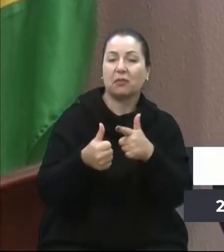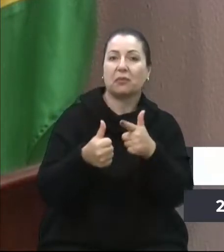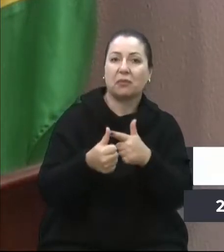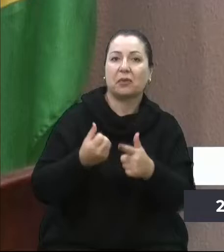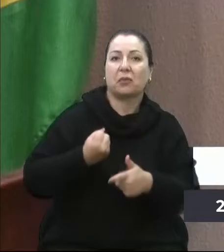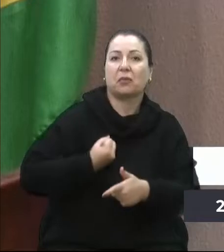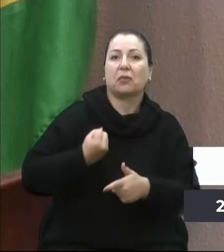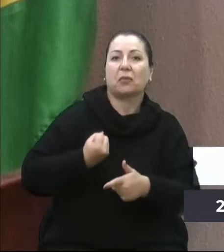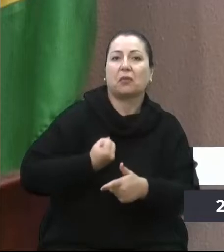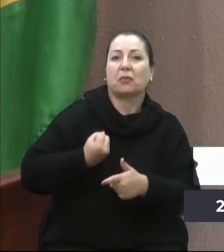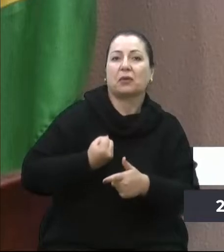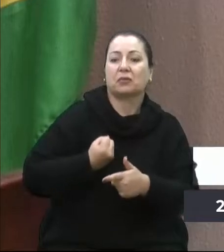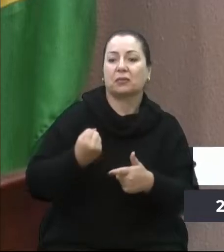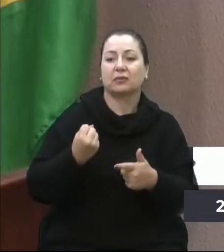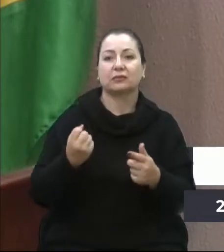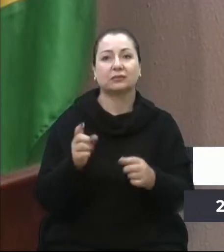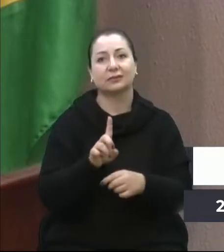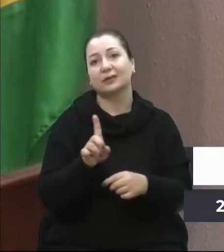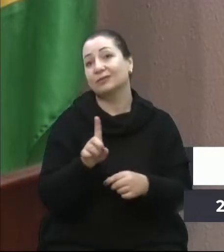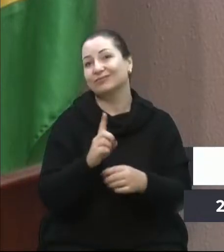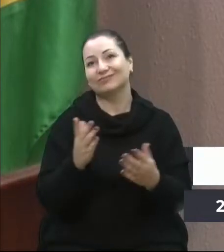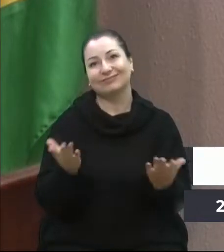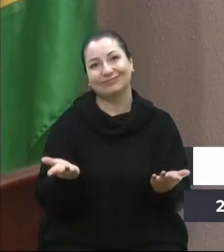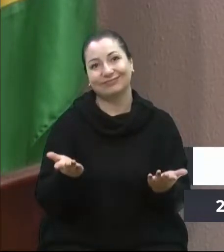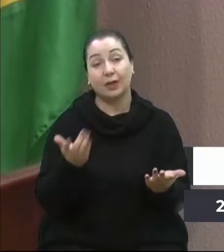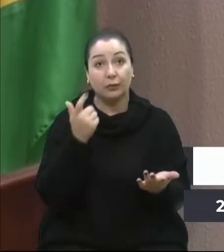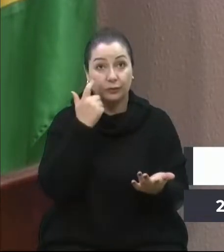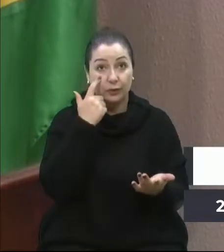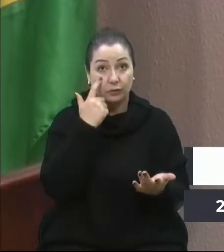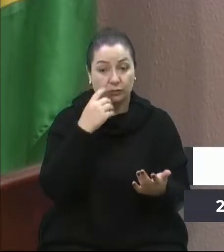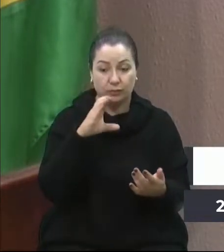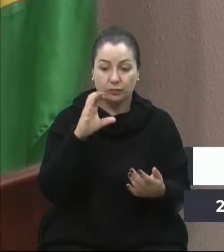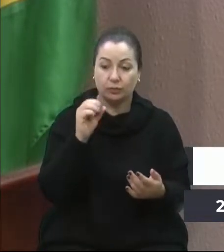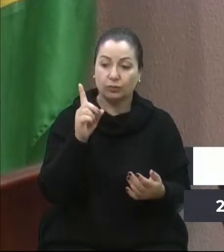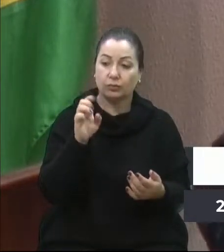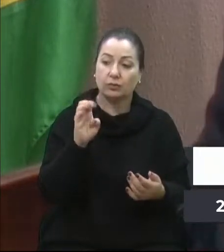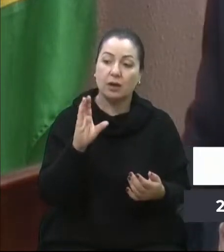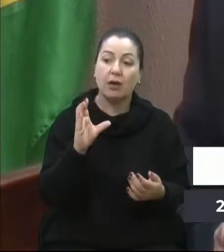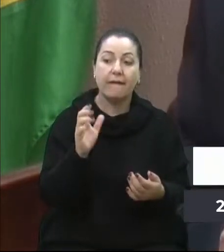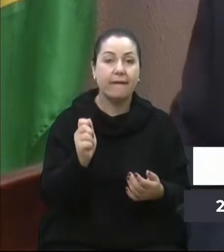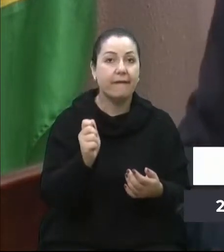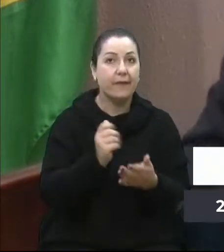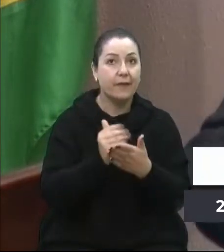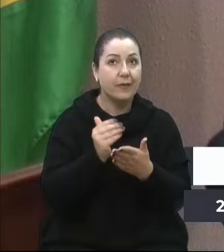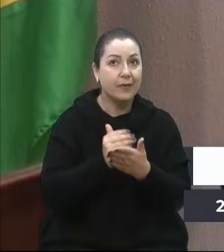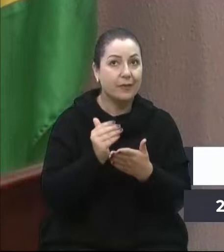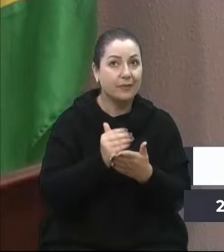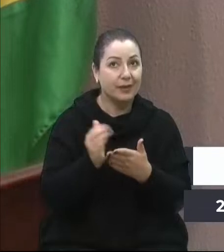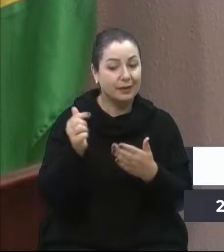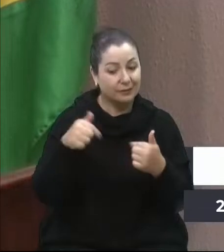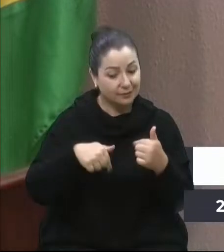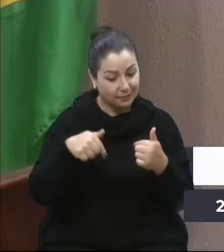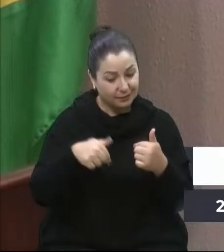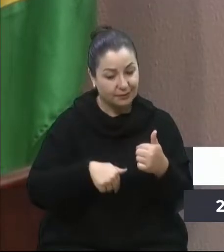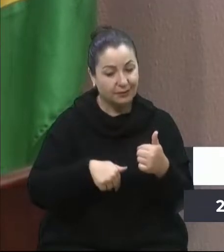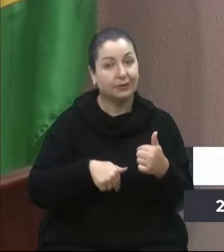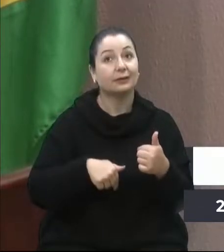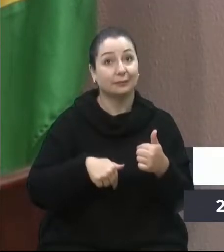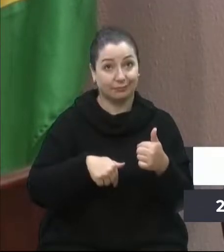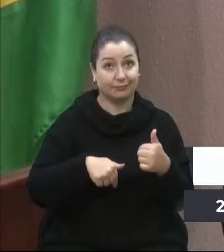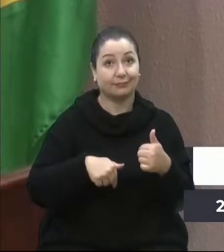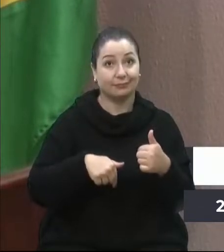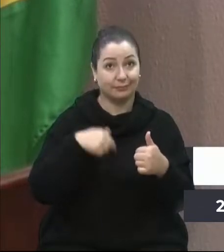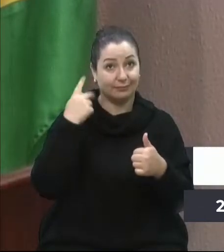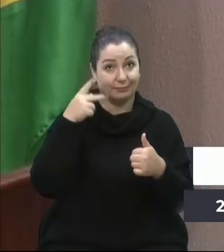isso. Vejam que na Codeca nós tivemos no início da legislatura problemas aqui nessa